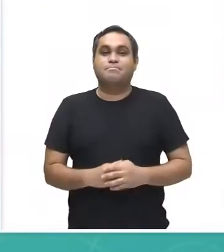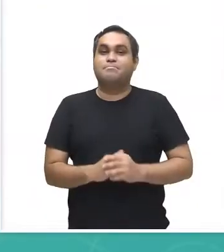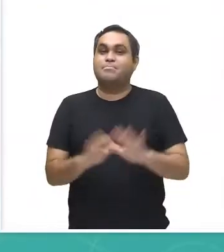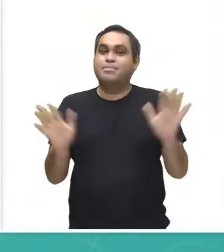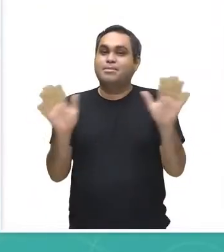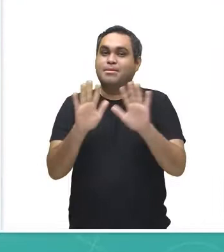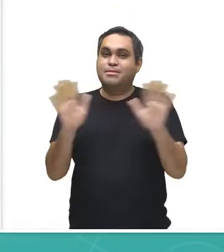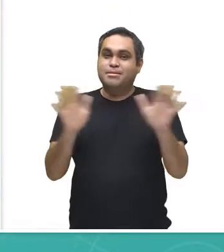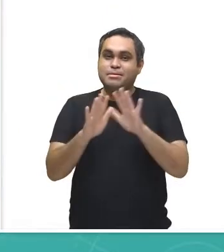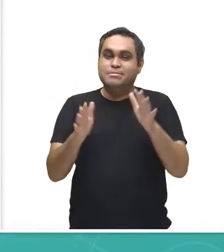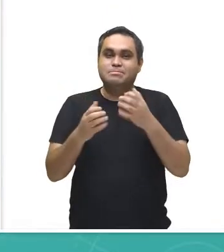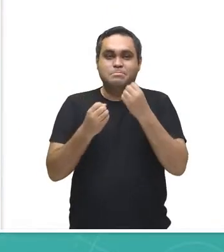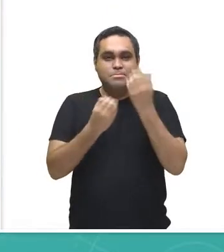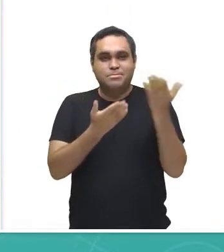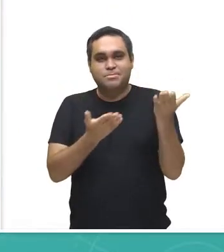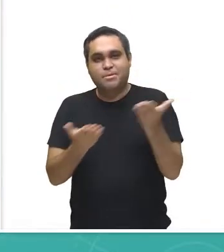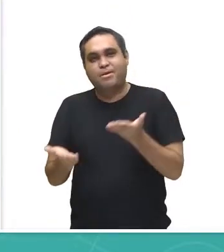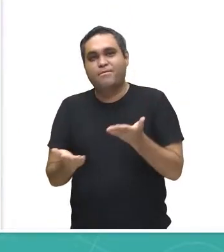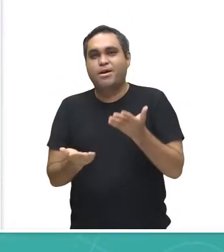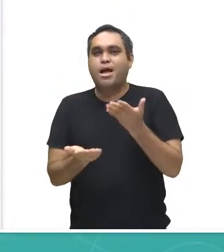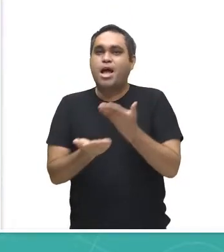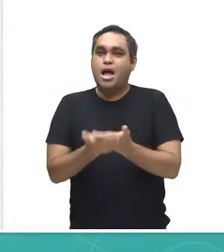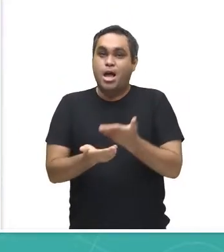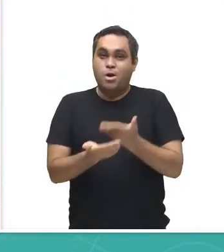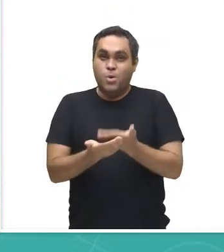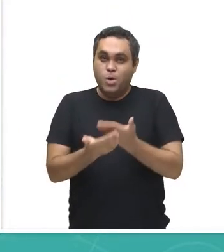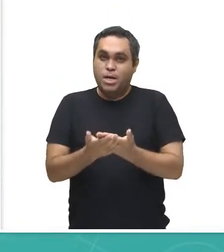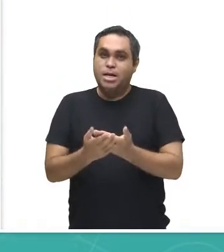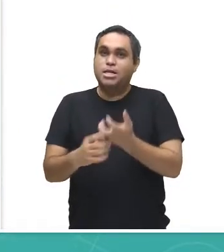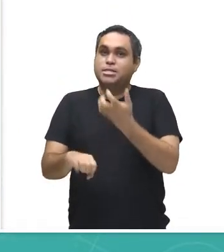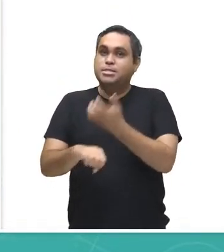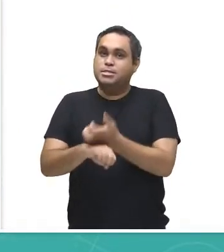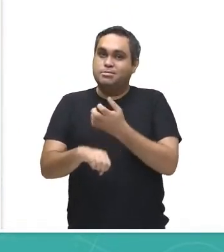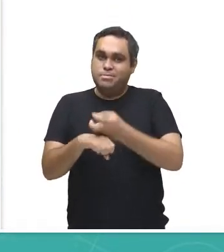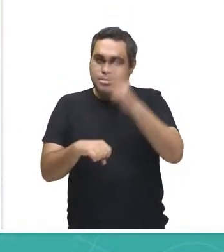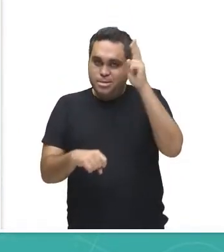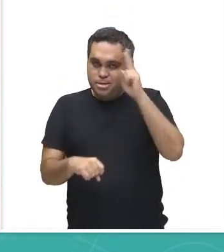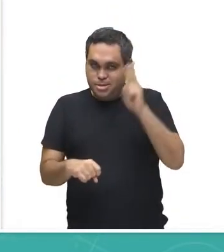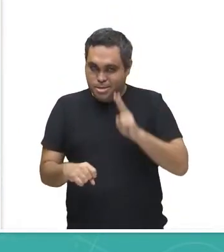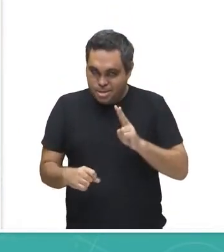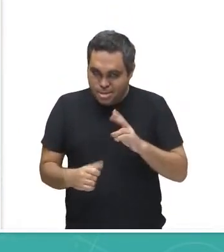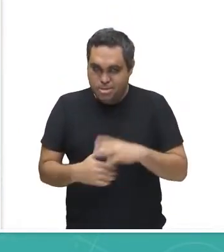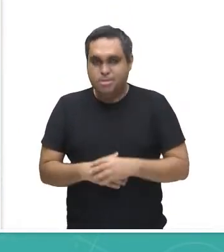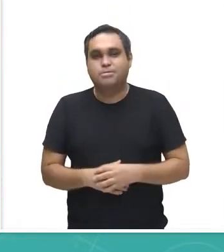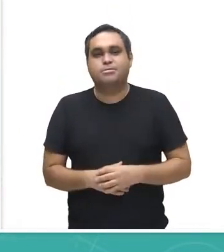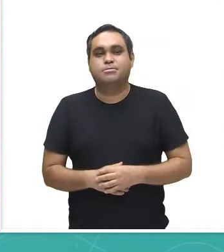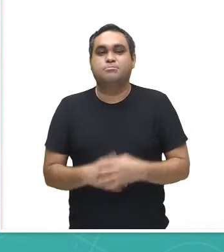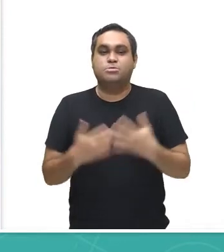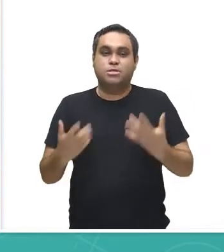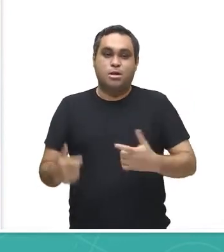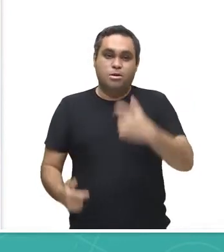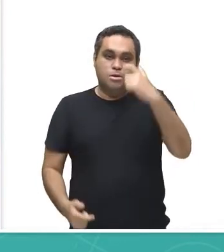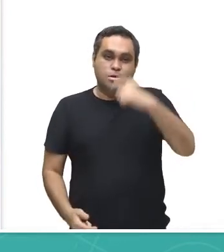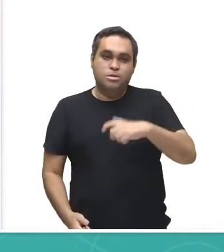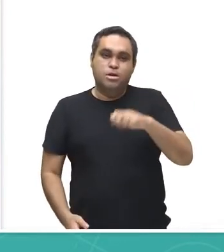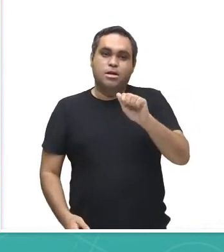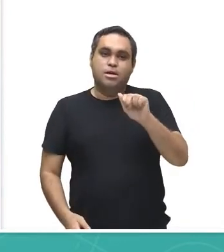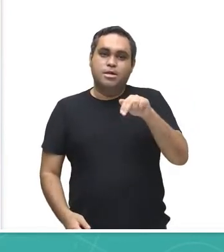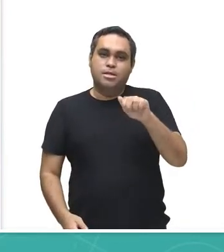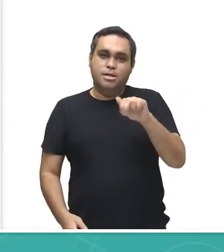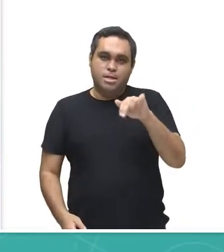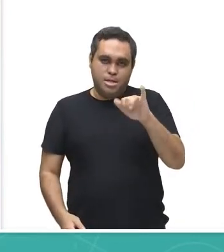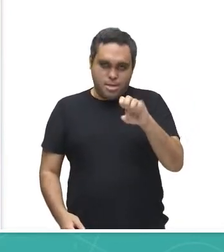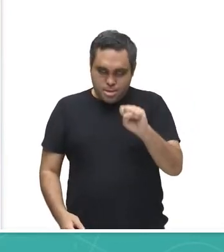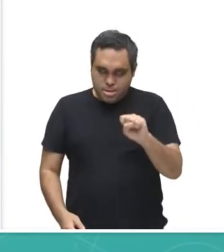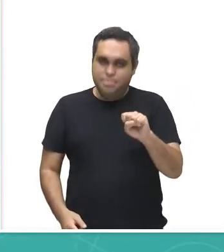Oi, minha gente, sejam bem-vindos a mais uma aula de História. Eu sou o professor Ananias Carvalho, seu professor de